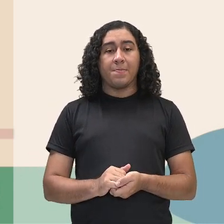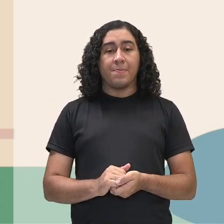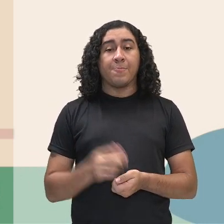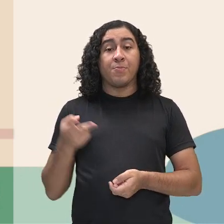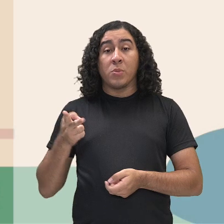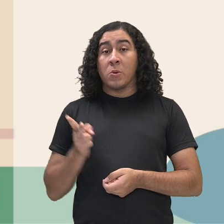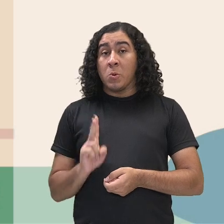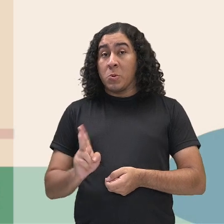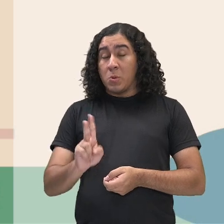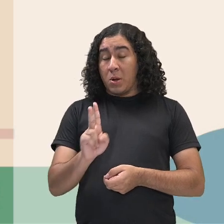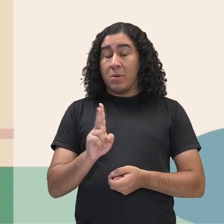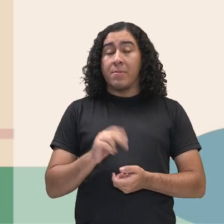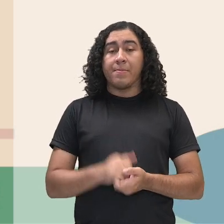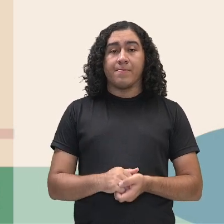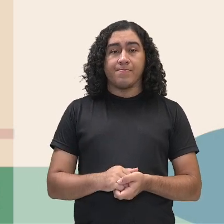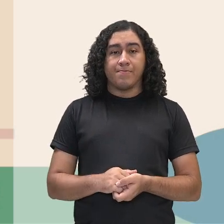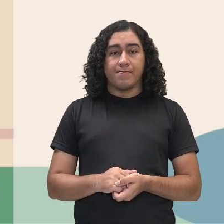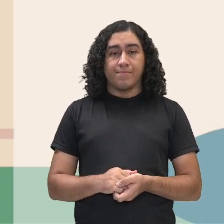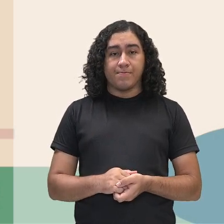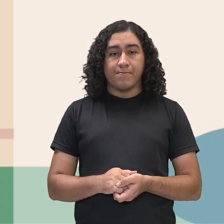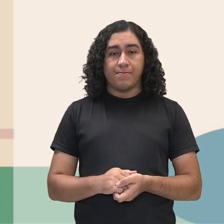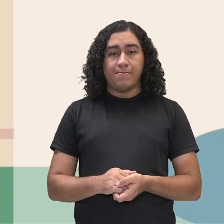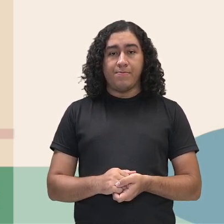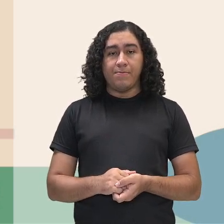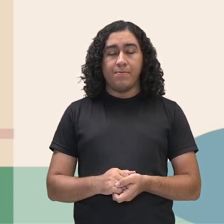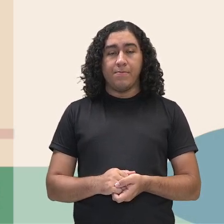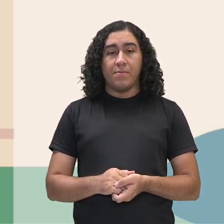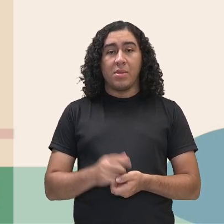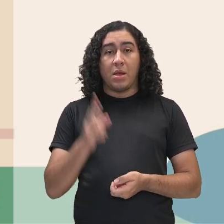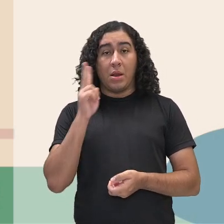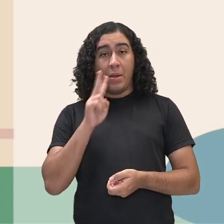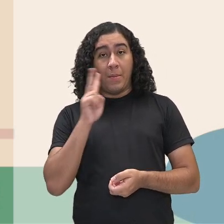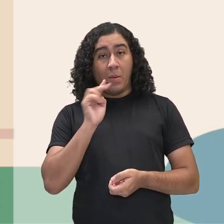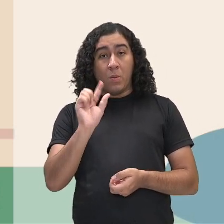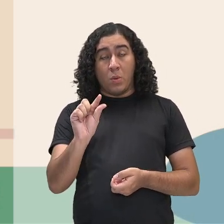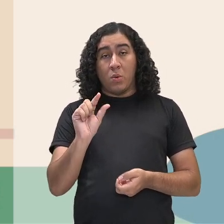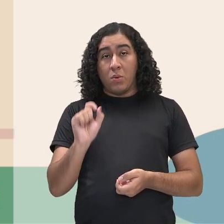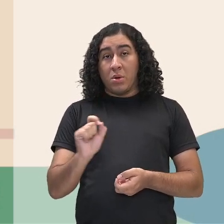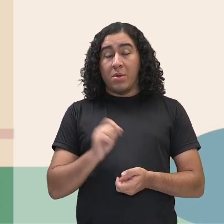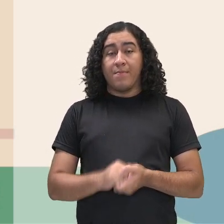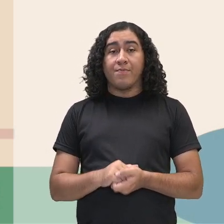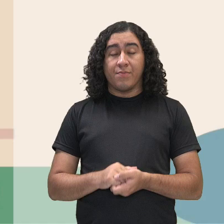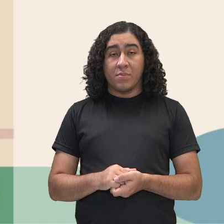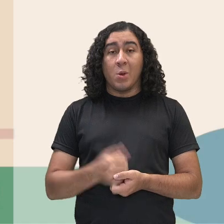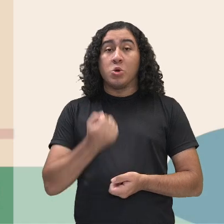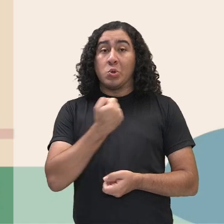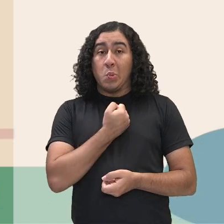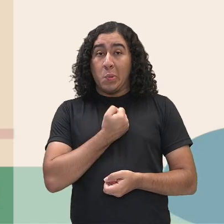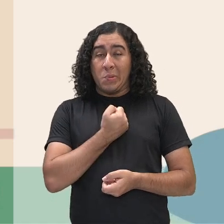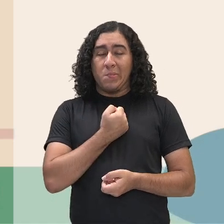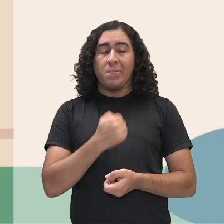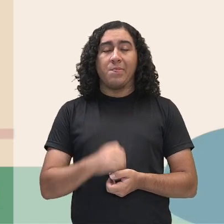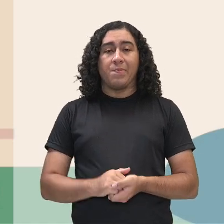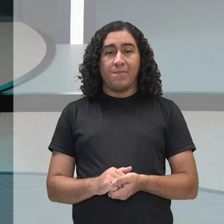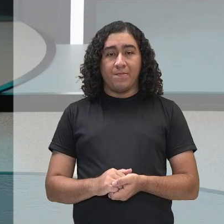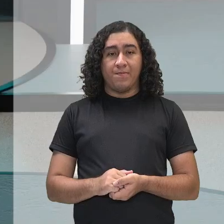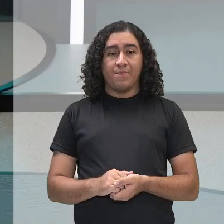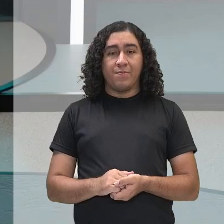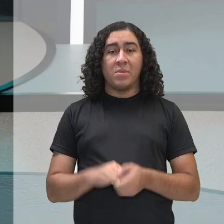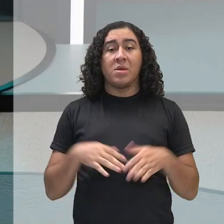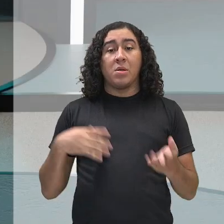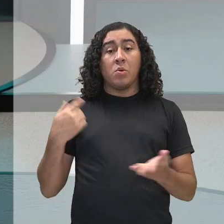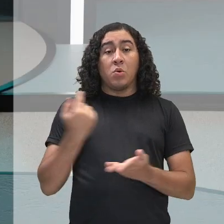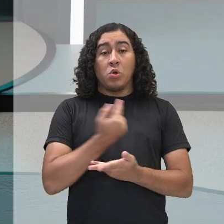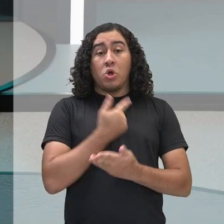dos nossos assuntos de revisão, nós vamos relembrar um pouco agora dos ordinal numbers. Então, nós vimos